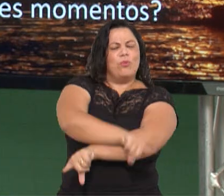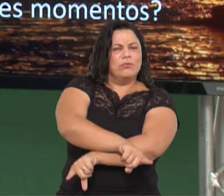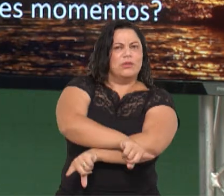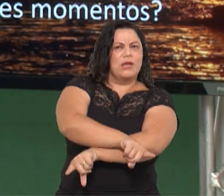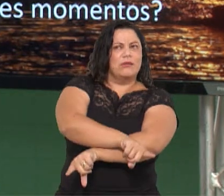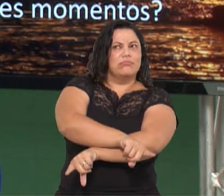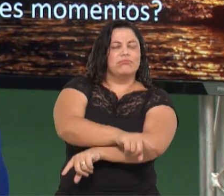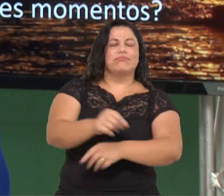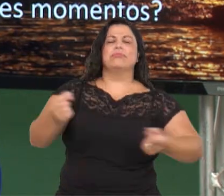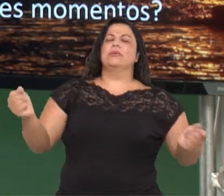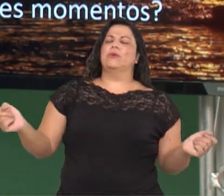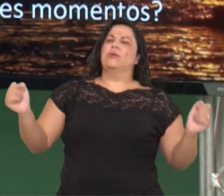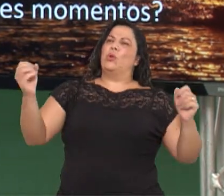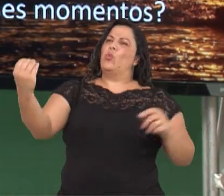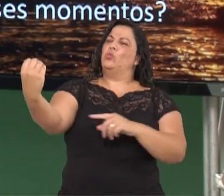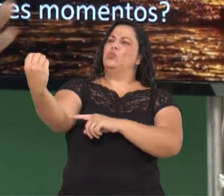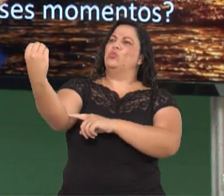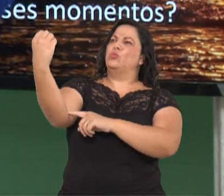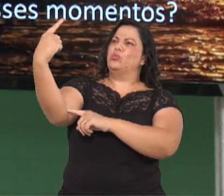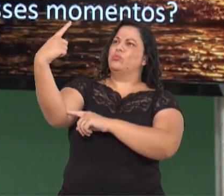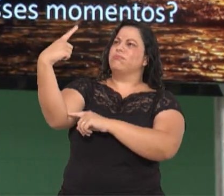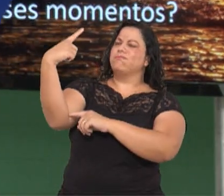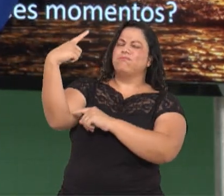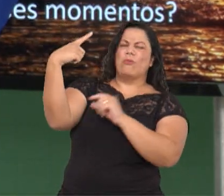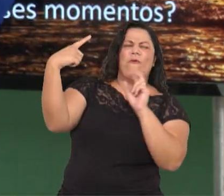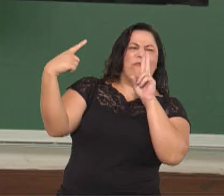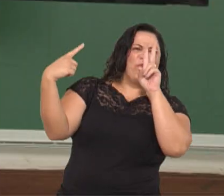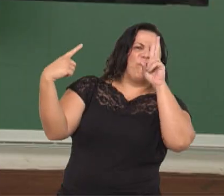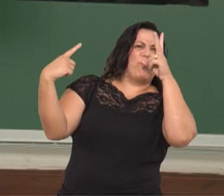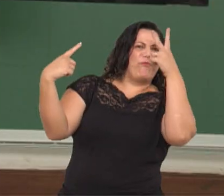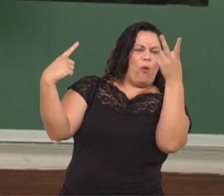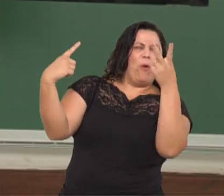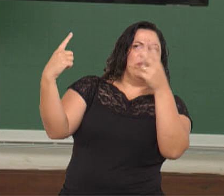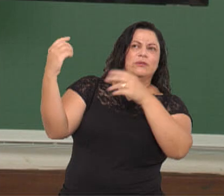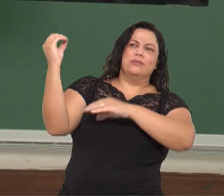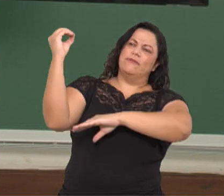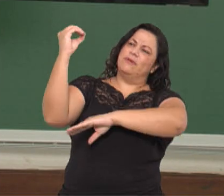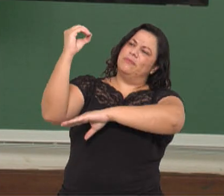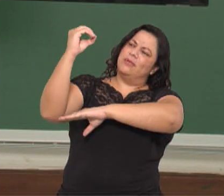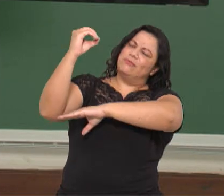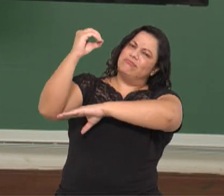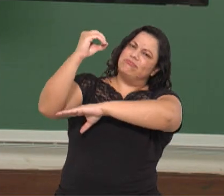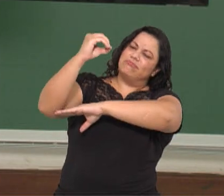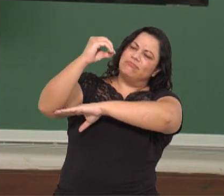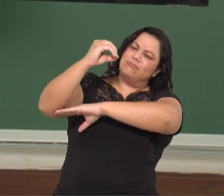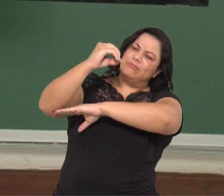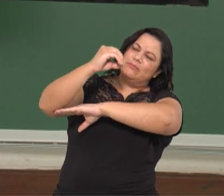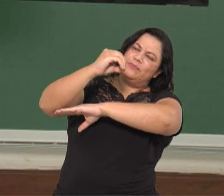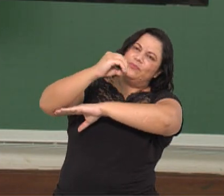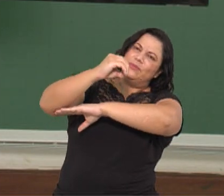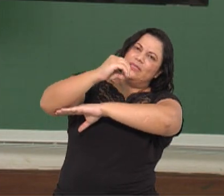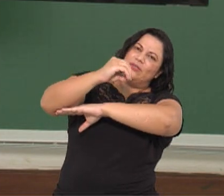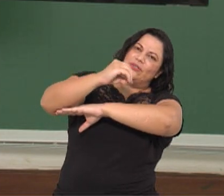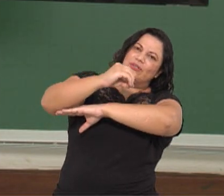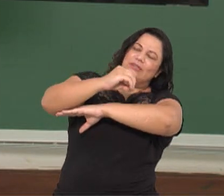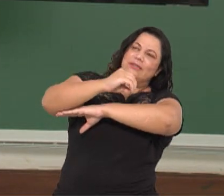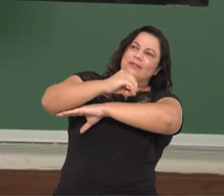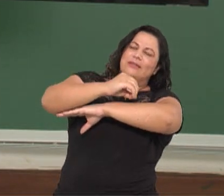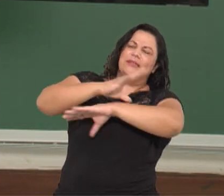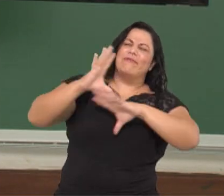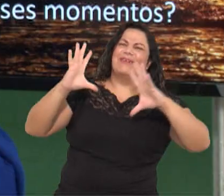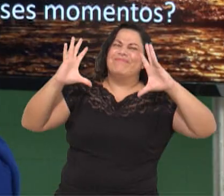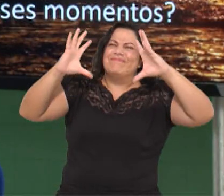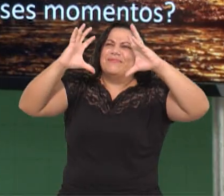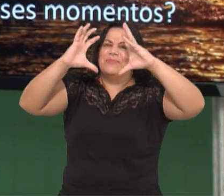tenho o sol bonito, ainda brilhante, e ele vai baixando no horizonte, vai